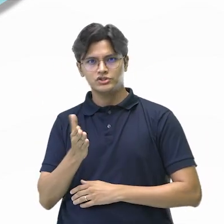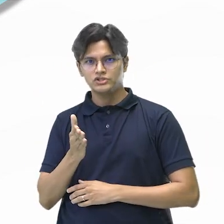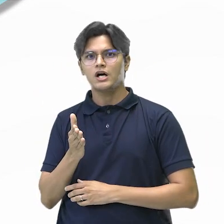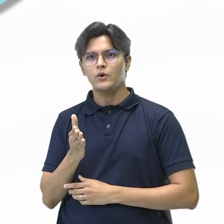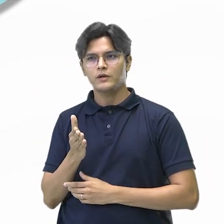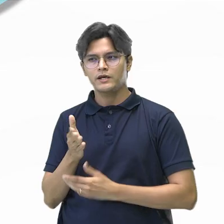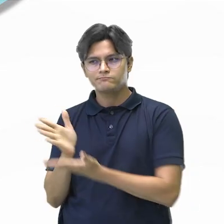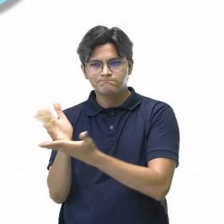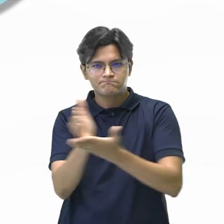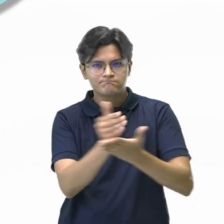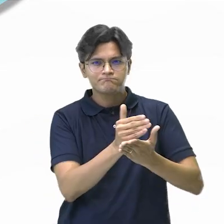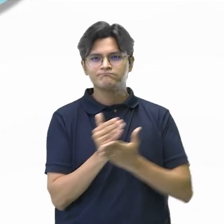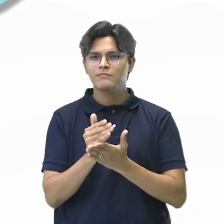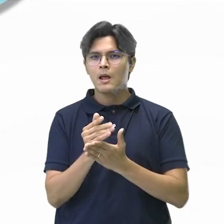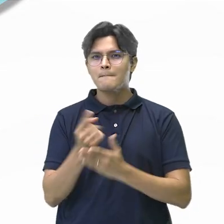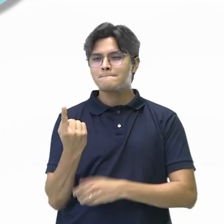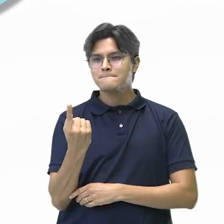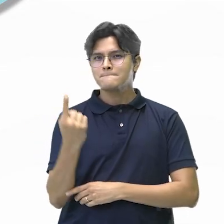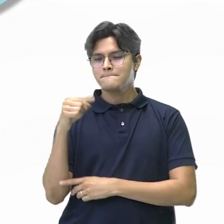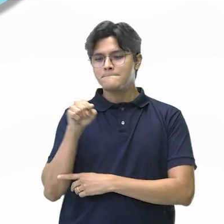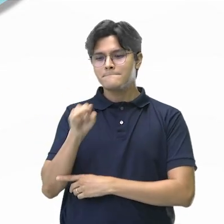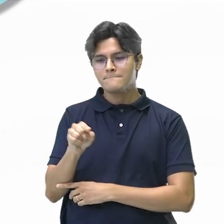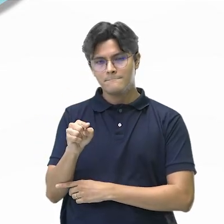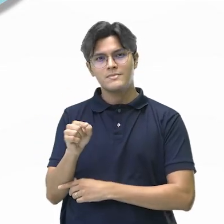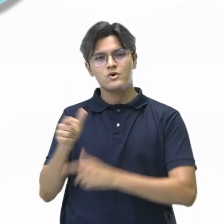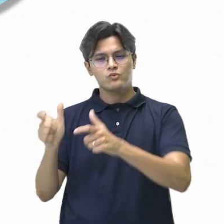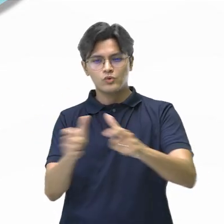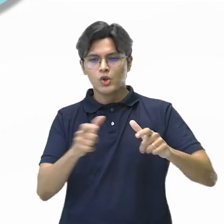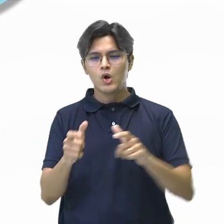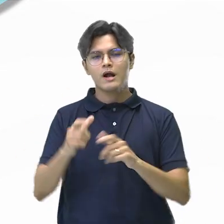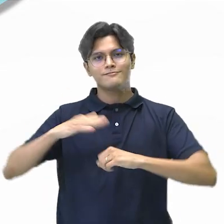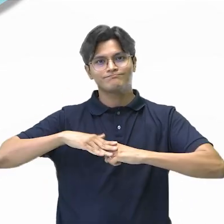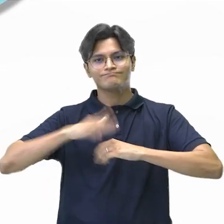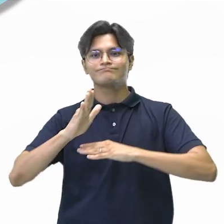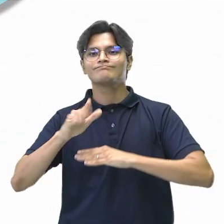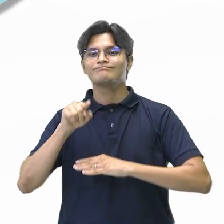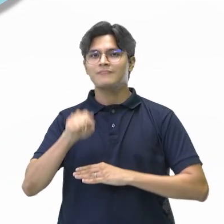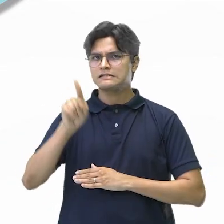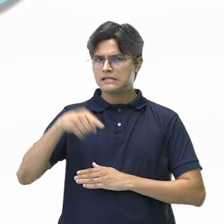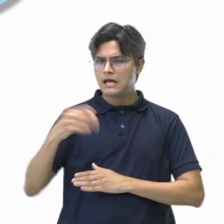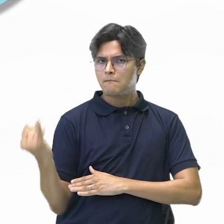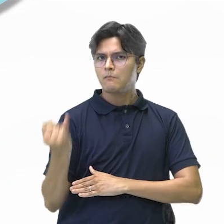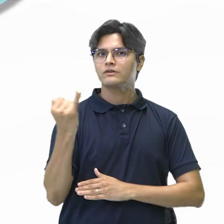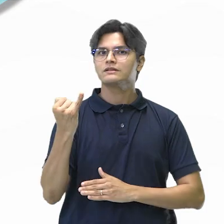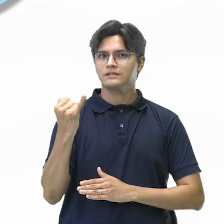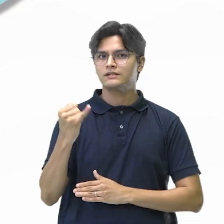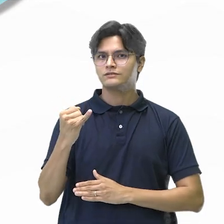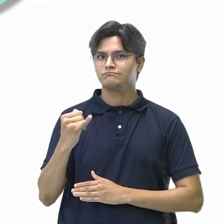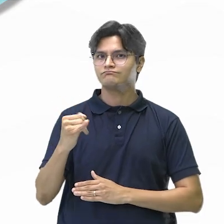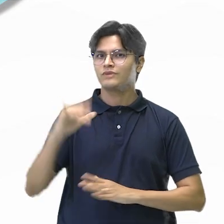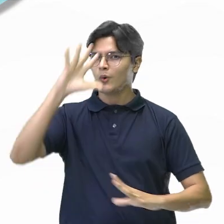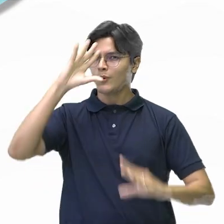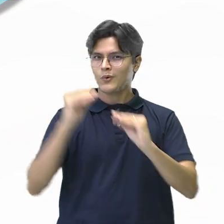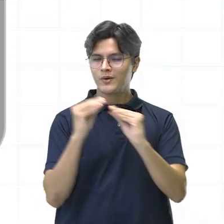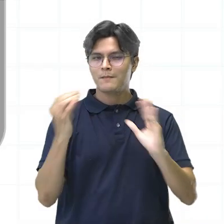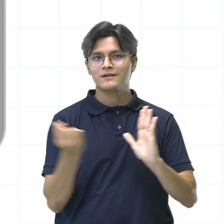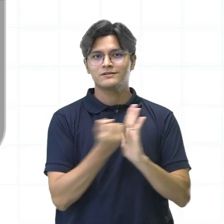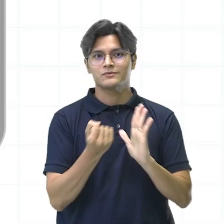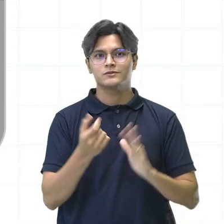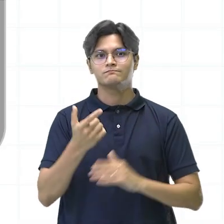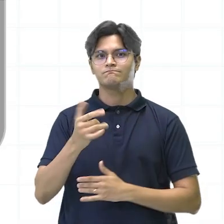redor do mundo que são importantes e considerados patrimônio. Vamos ver então um pouquinho do patrimônio artístico? Olha